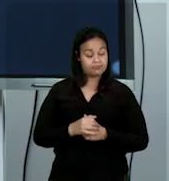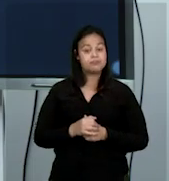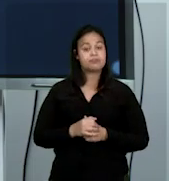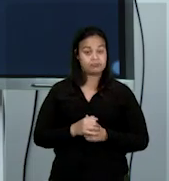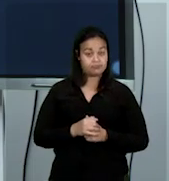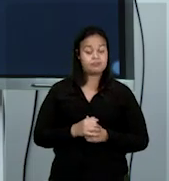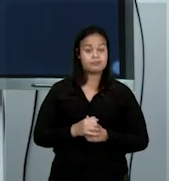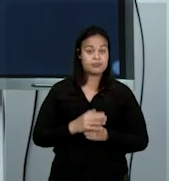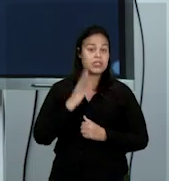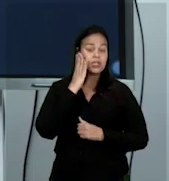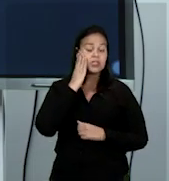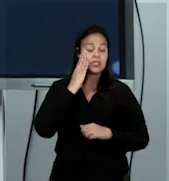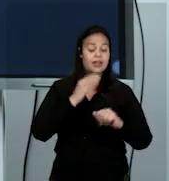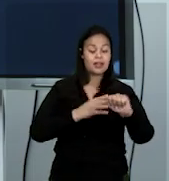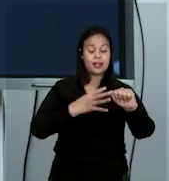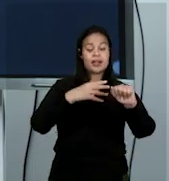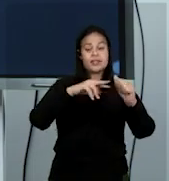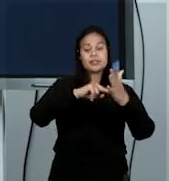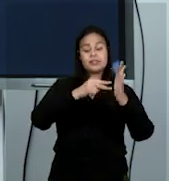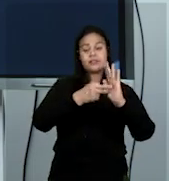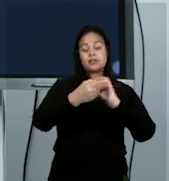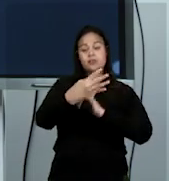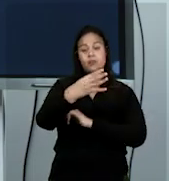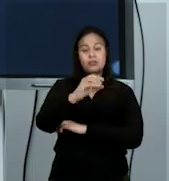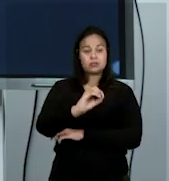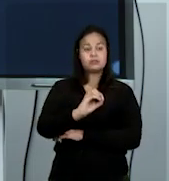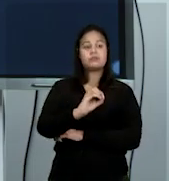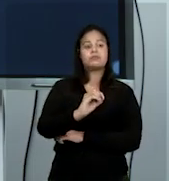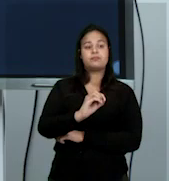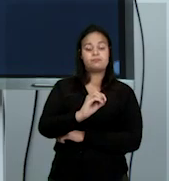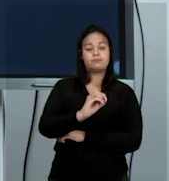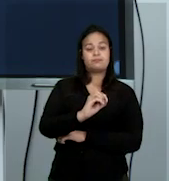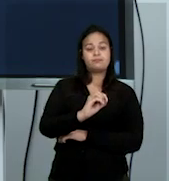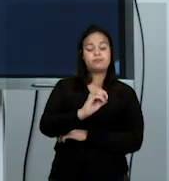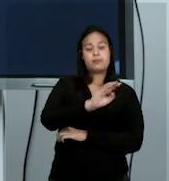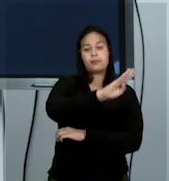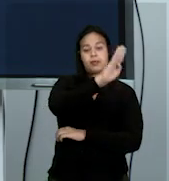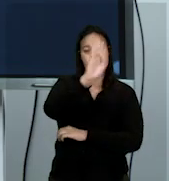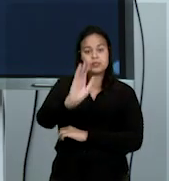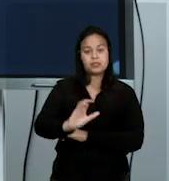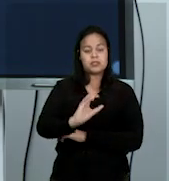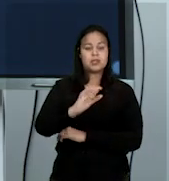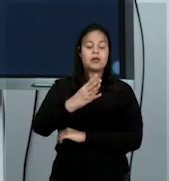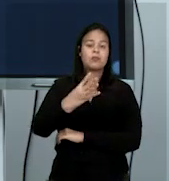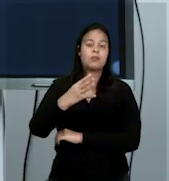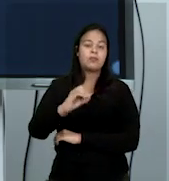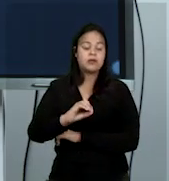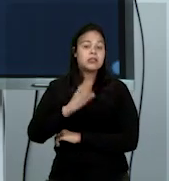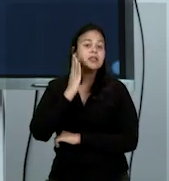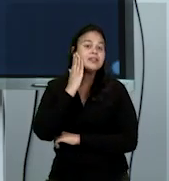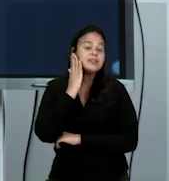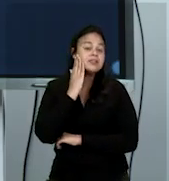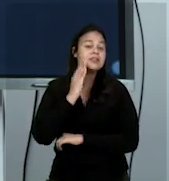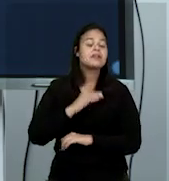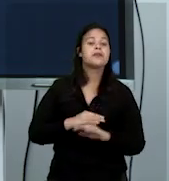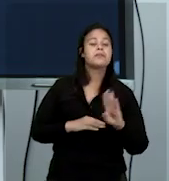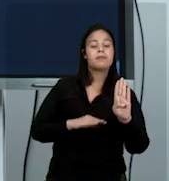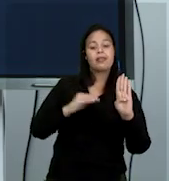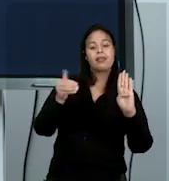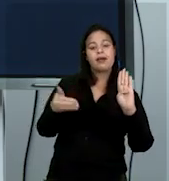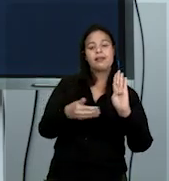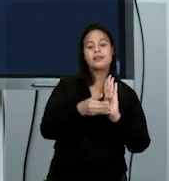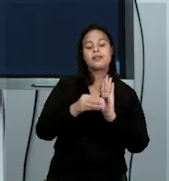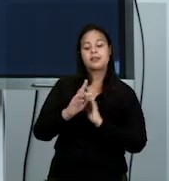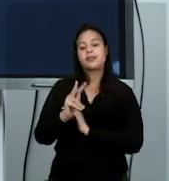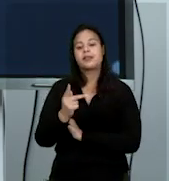valores, né? Eu sei que o A é 40, né? O A aqui, ó, de B até C é 40. Eu sei que de B até H é 20,